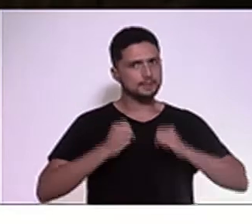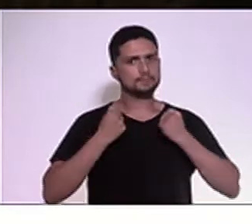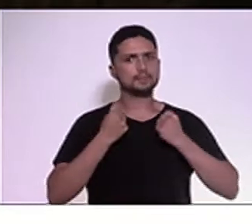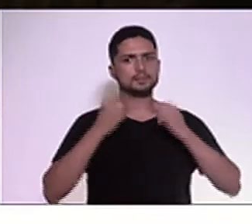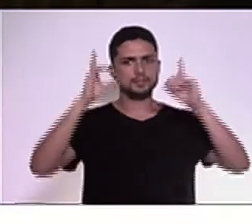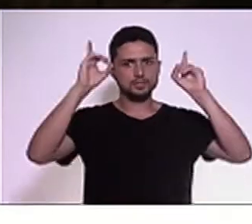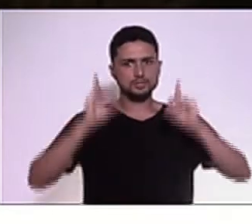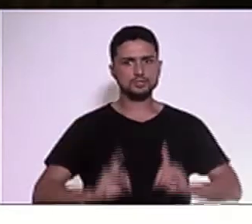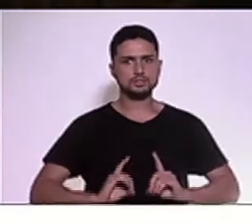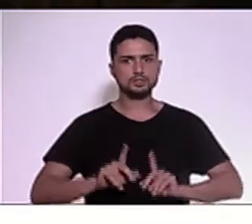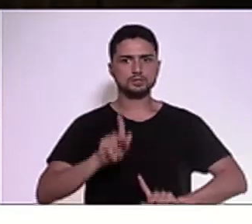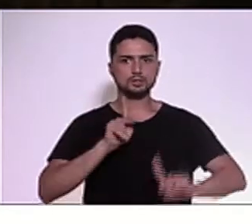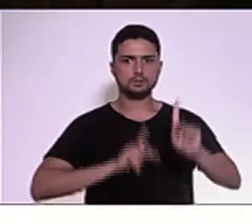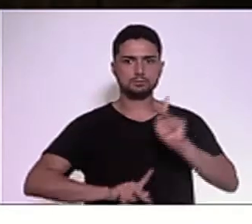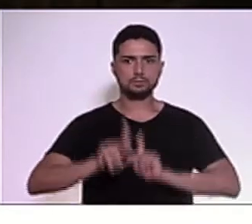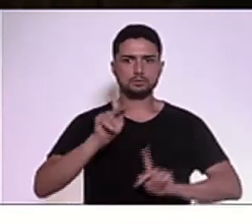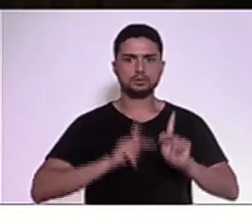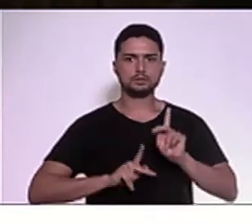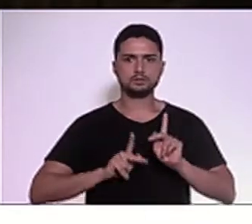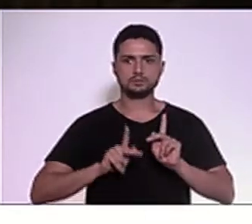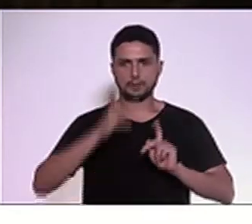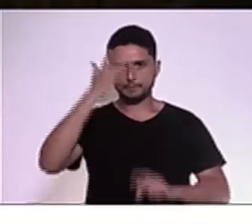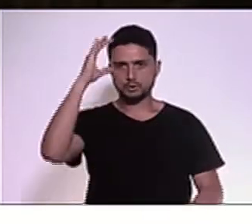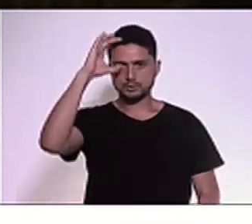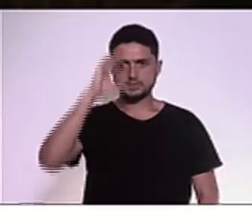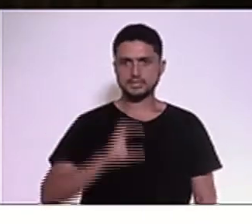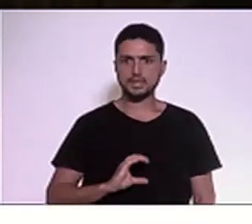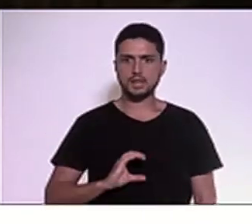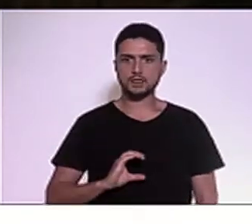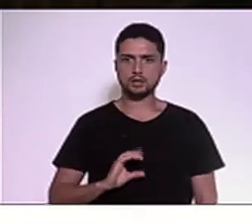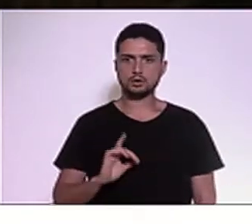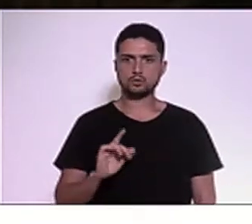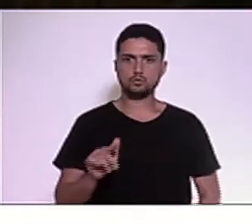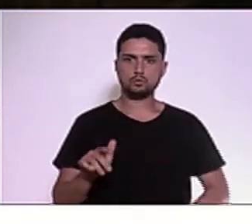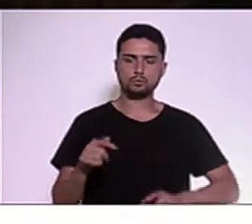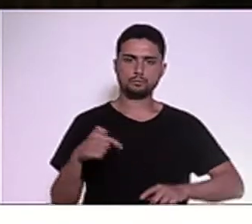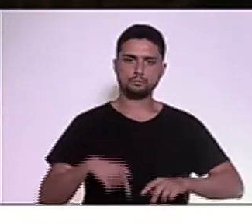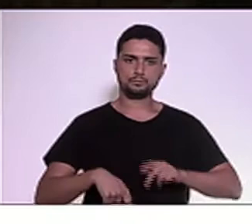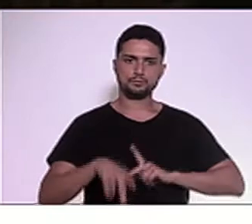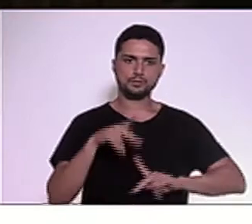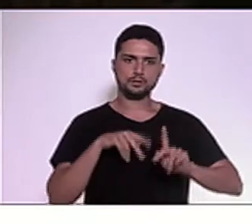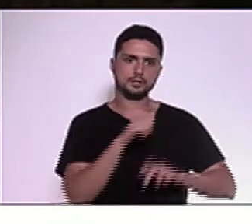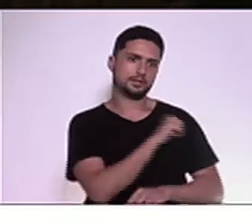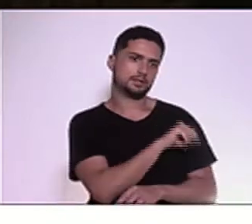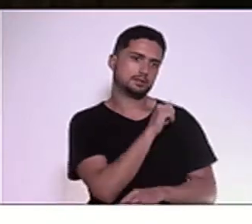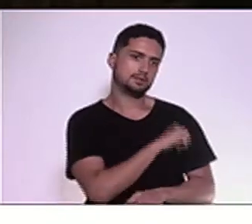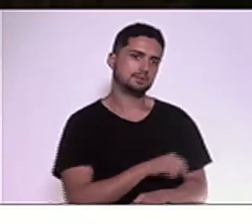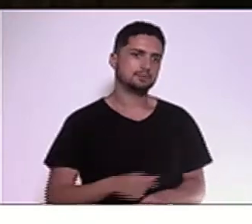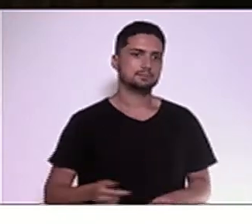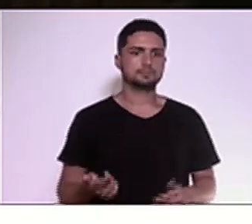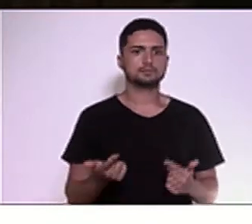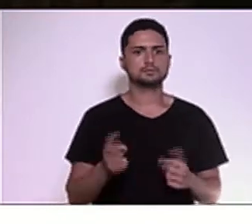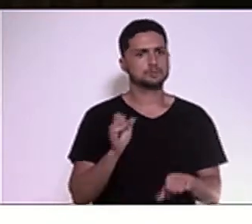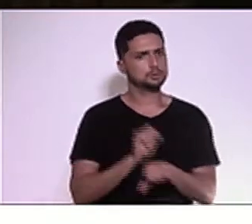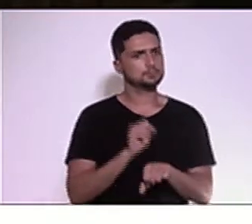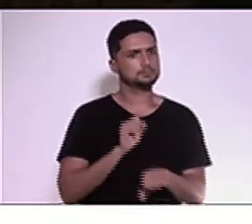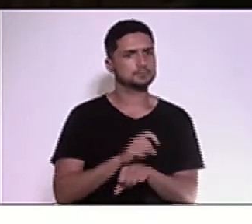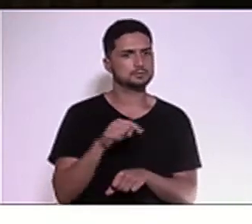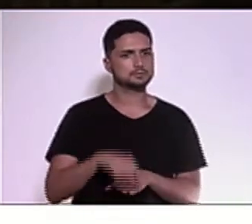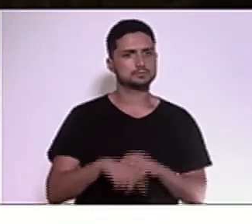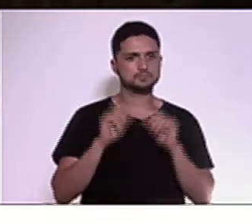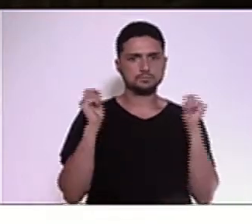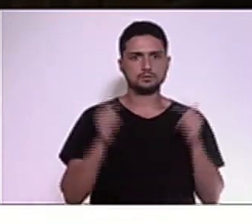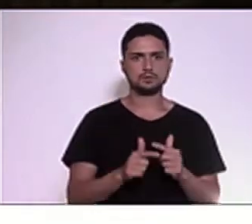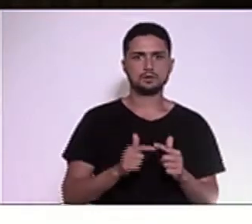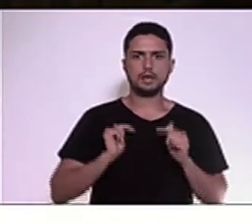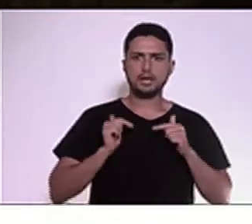os direitos da população, do cidadão, da cidadã fluminense, que não só esperam dessa casa uma